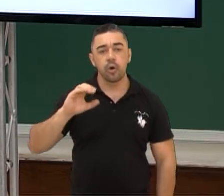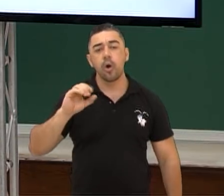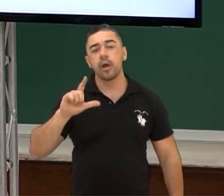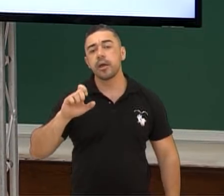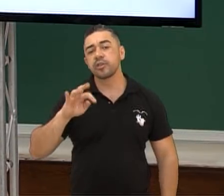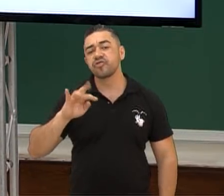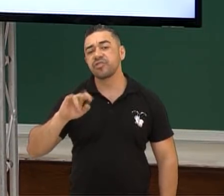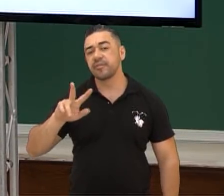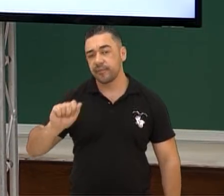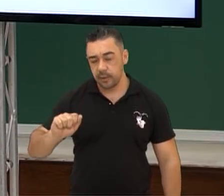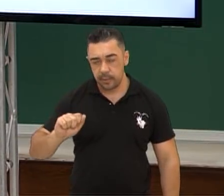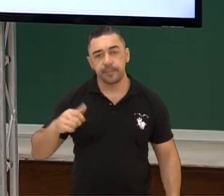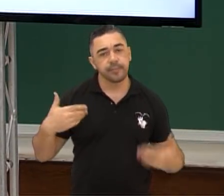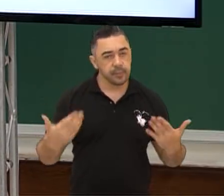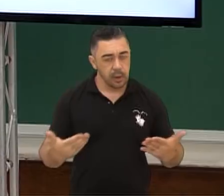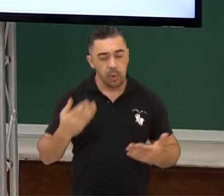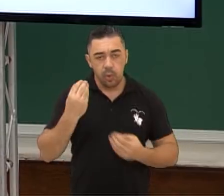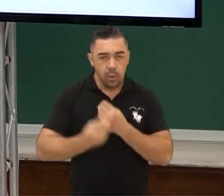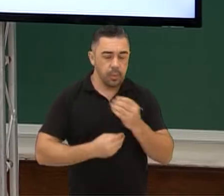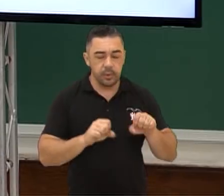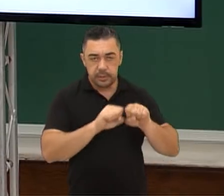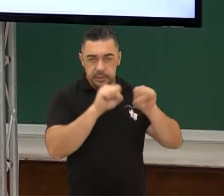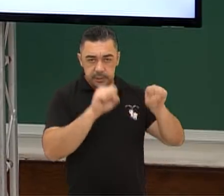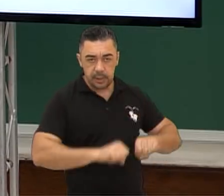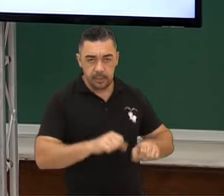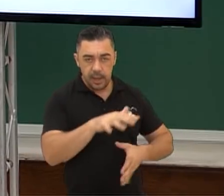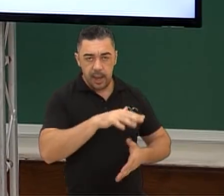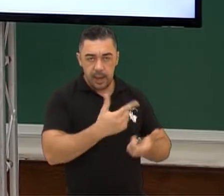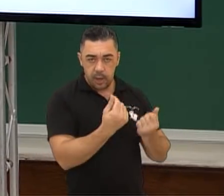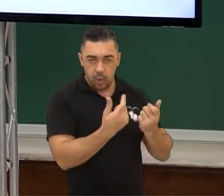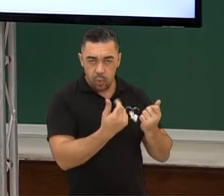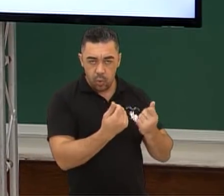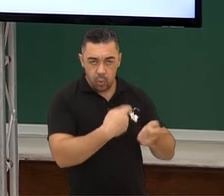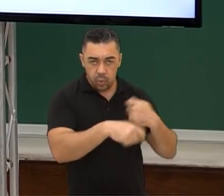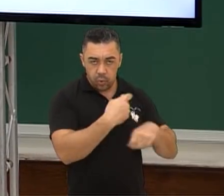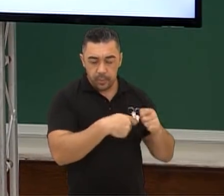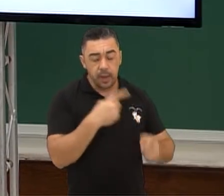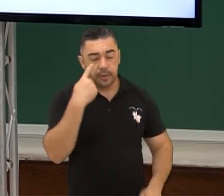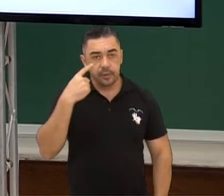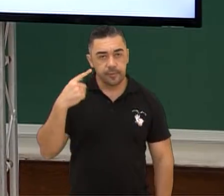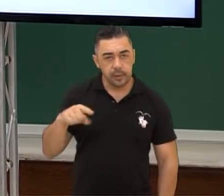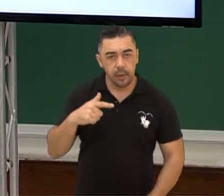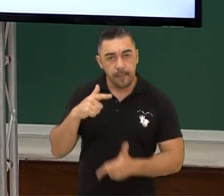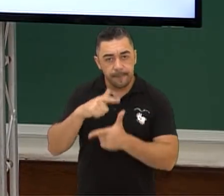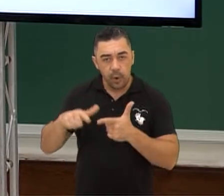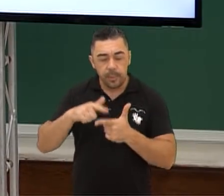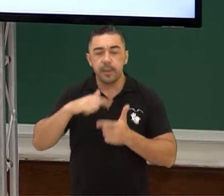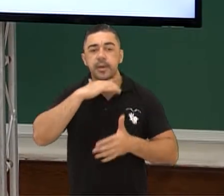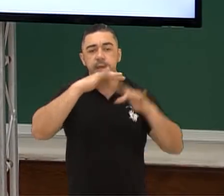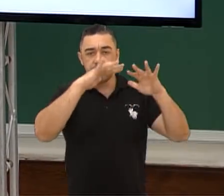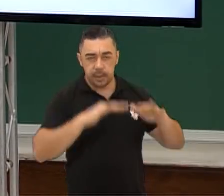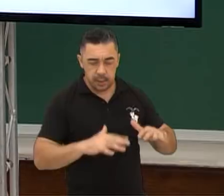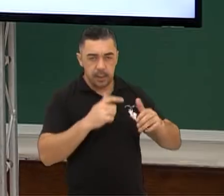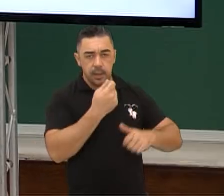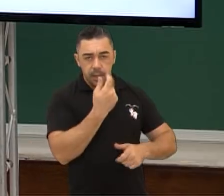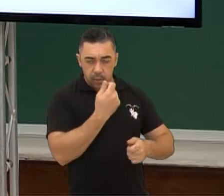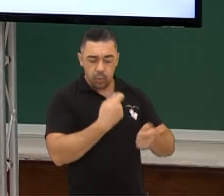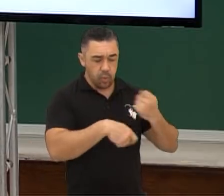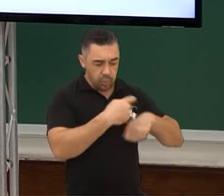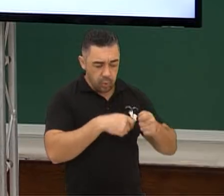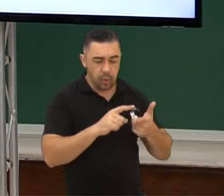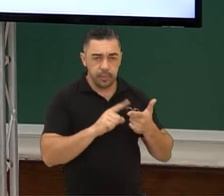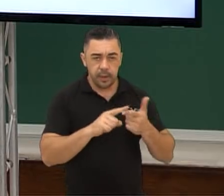Ok, temos o sistema econômico, você tem o contexto aí, uma crise econômica, uma crise moral, uma crise de